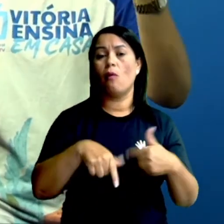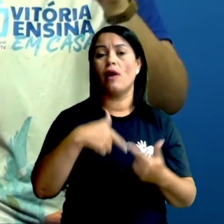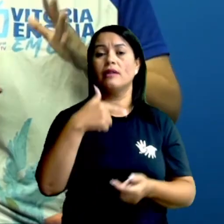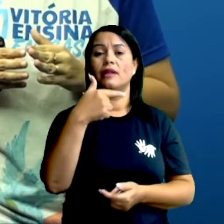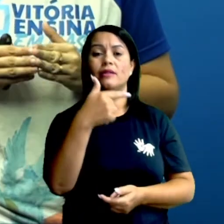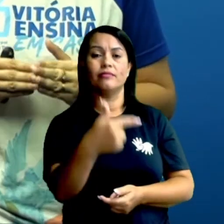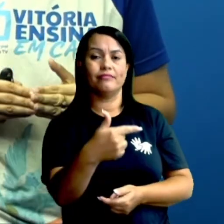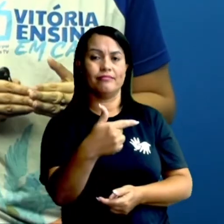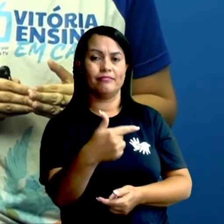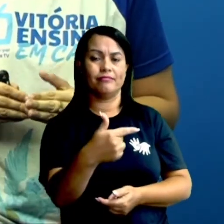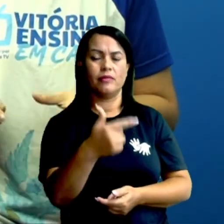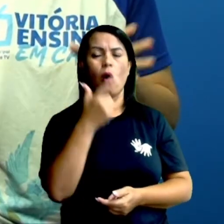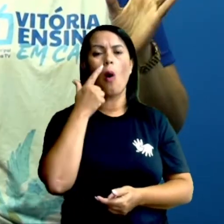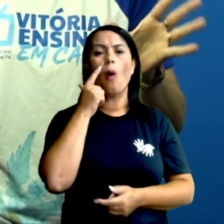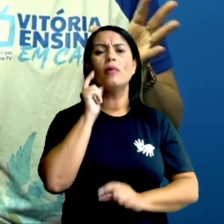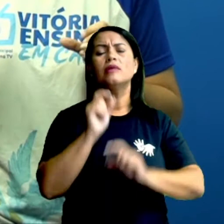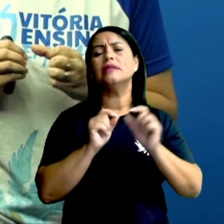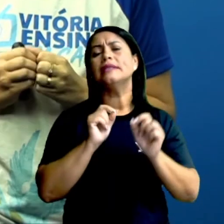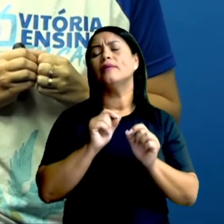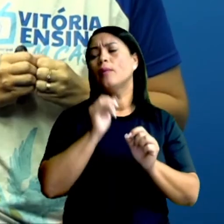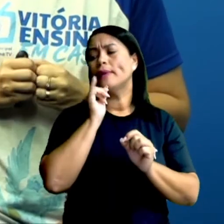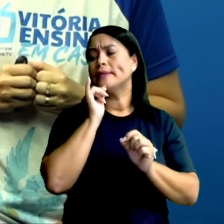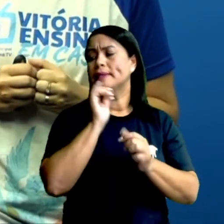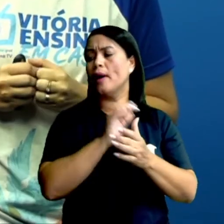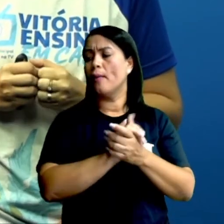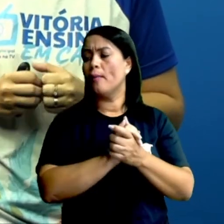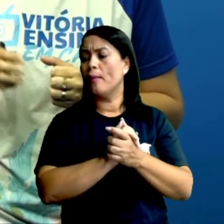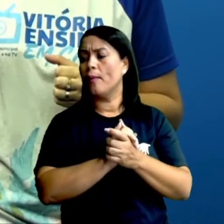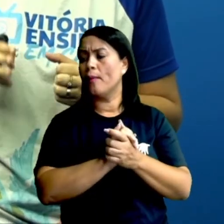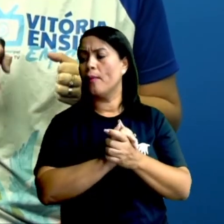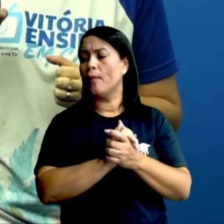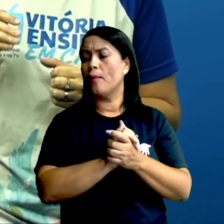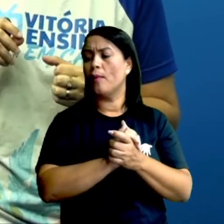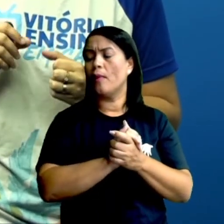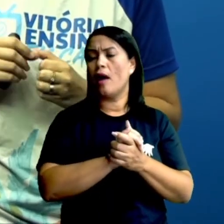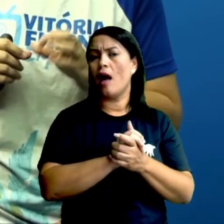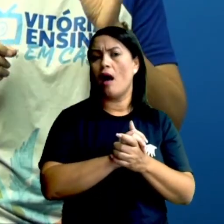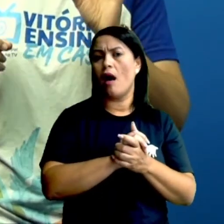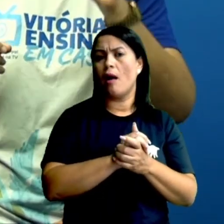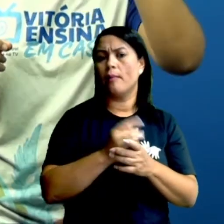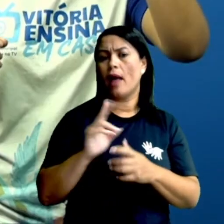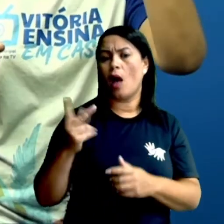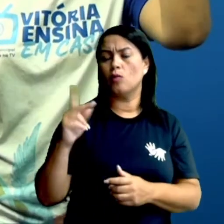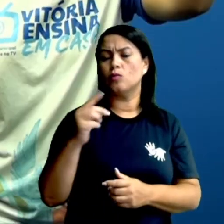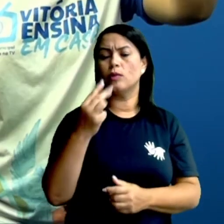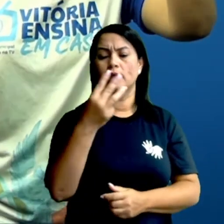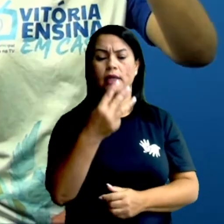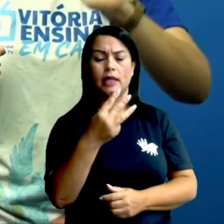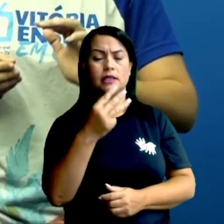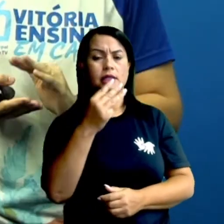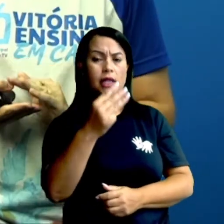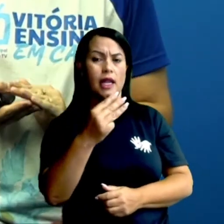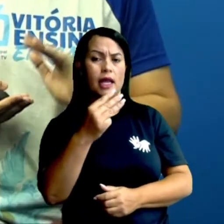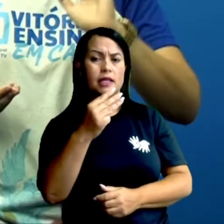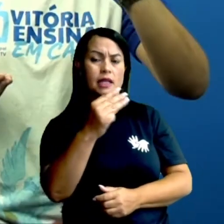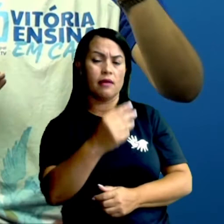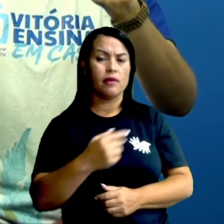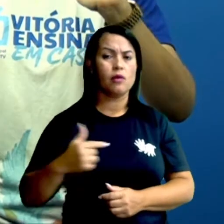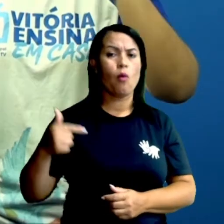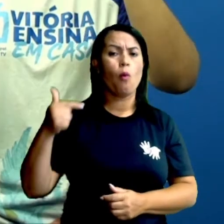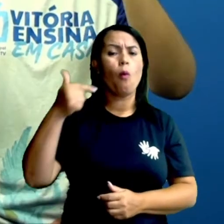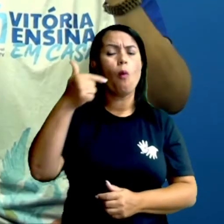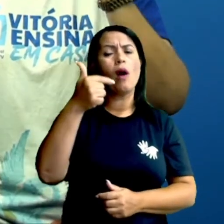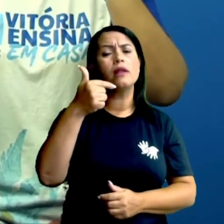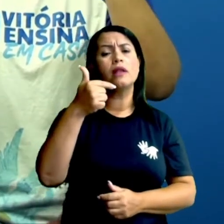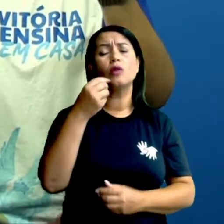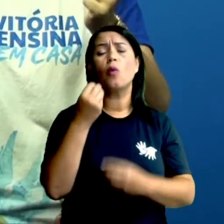ao quadrado. Vamos supor que um lado mede 3, tá? Minha altura mede 3, então vai ser quanto? 3 elevado ao quadrado. E